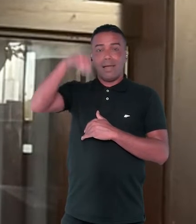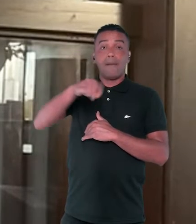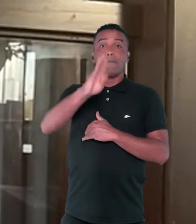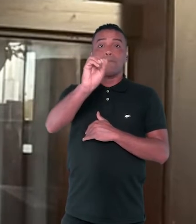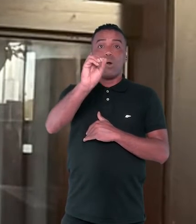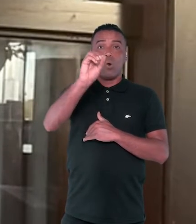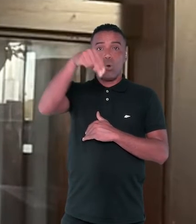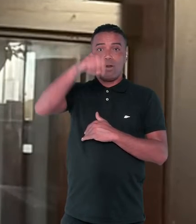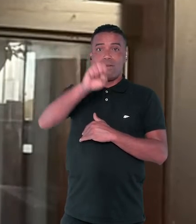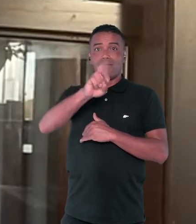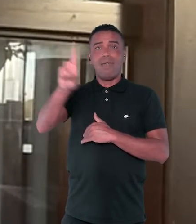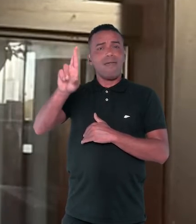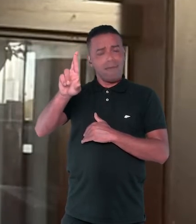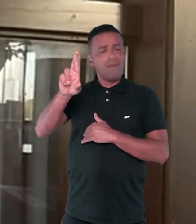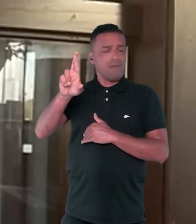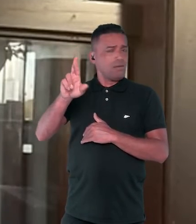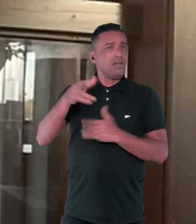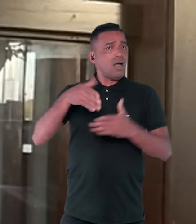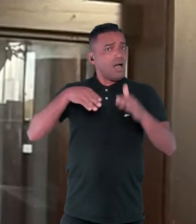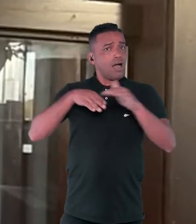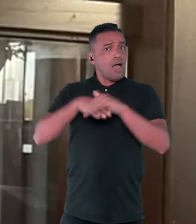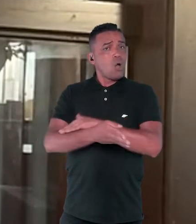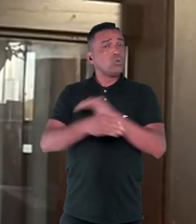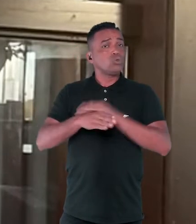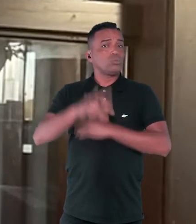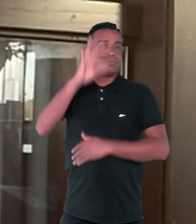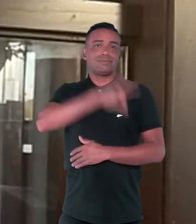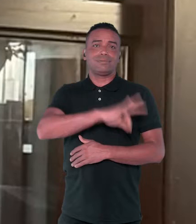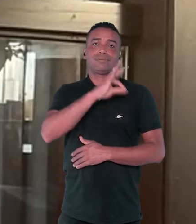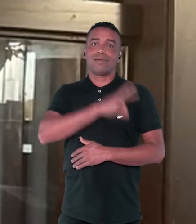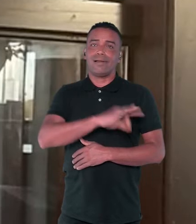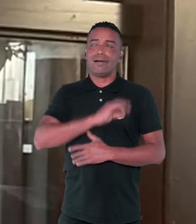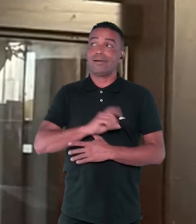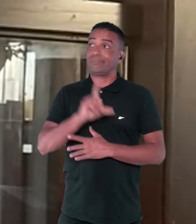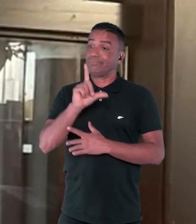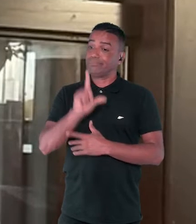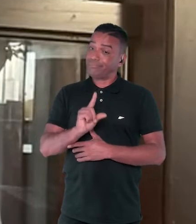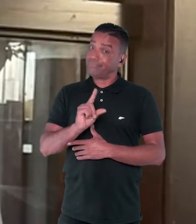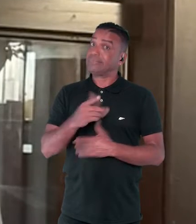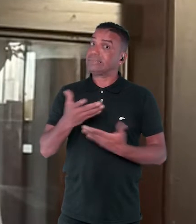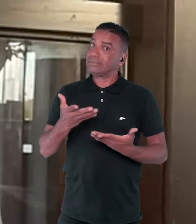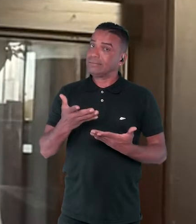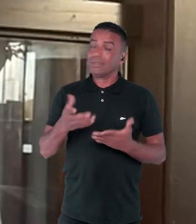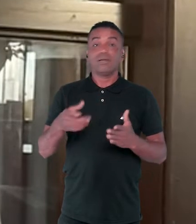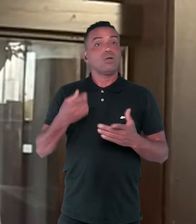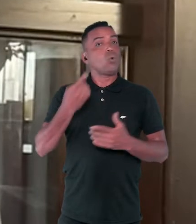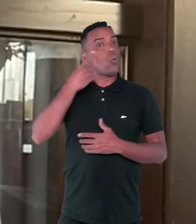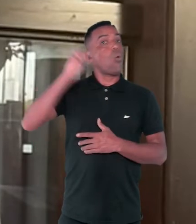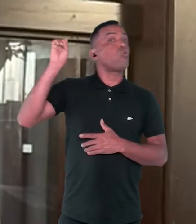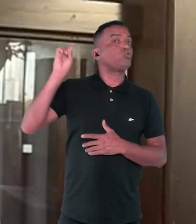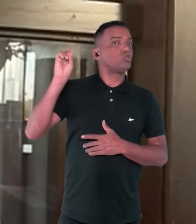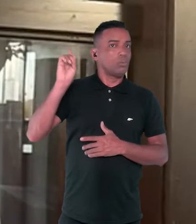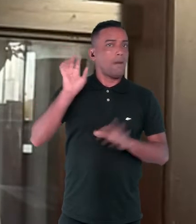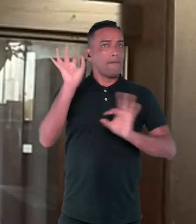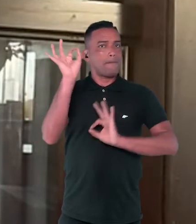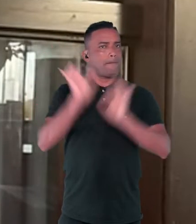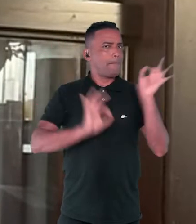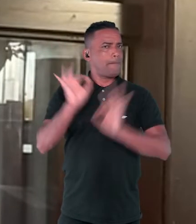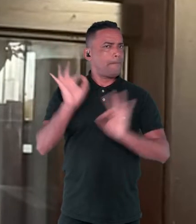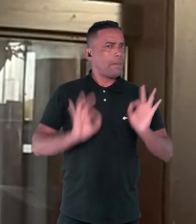Terceiro, acostume-se com o salário que é X, né? E, por último, prepare-se